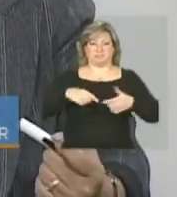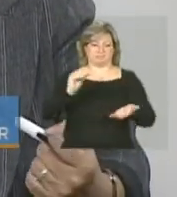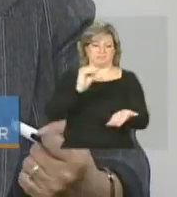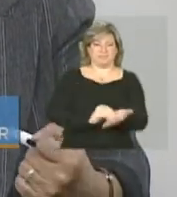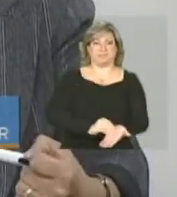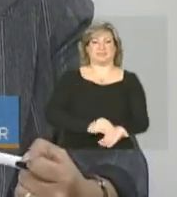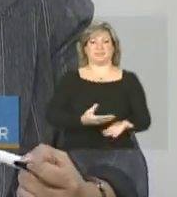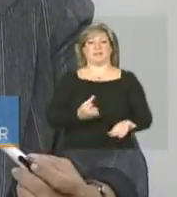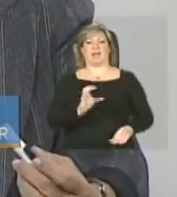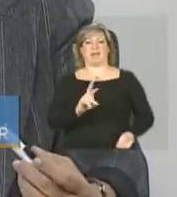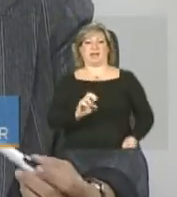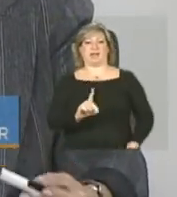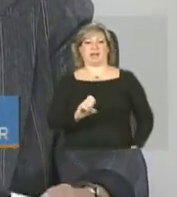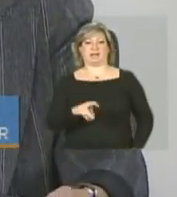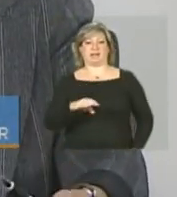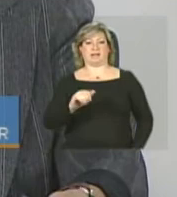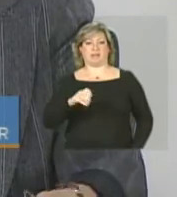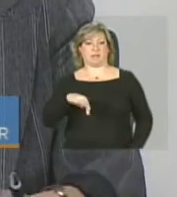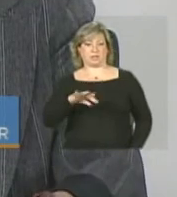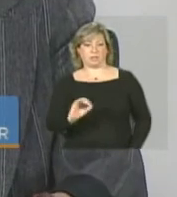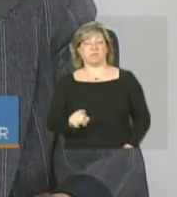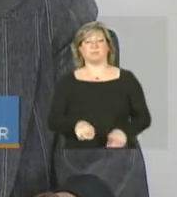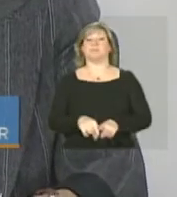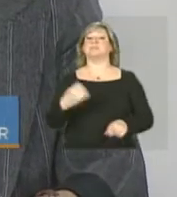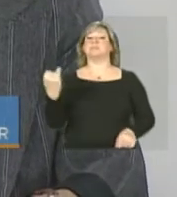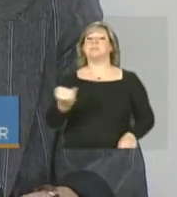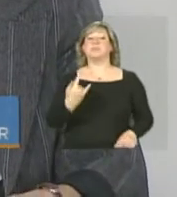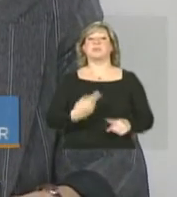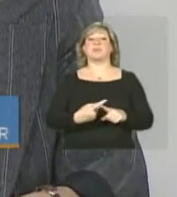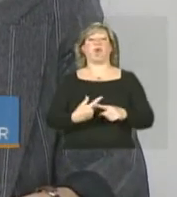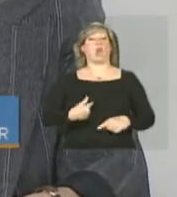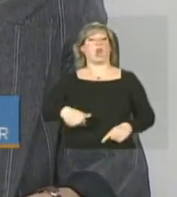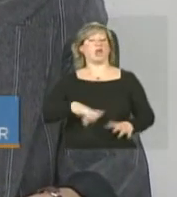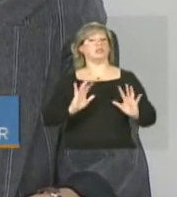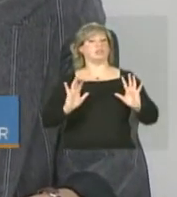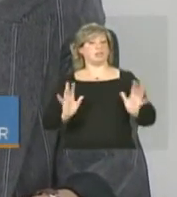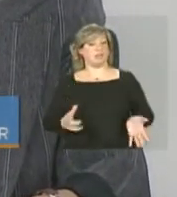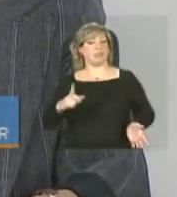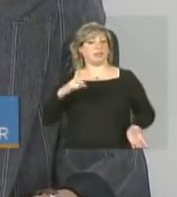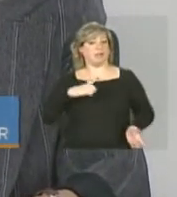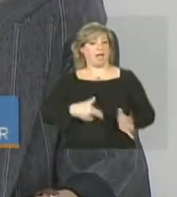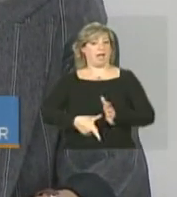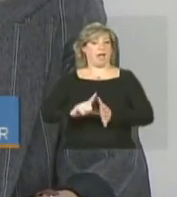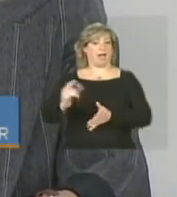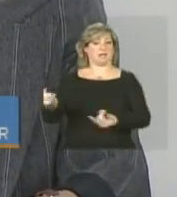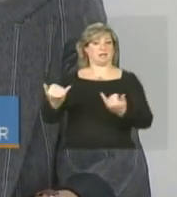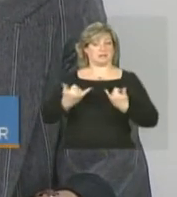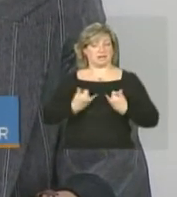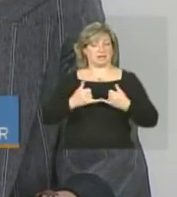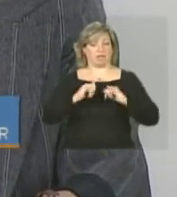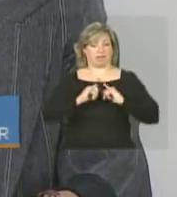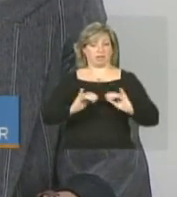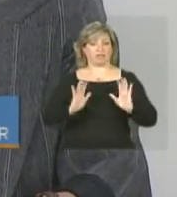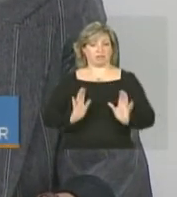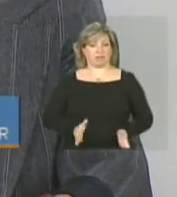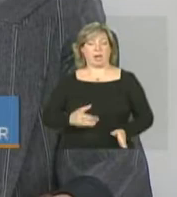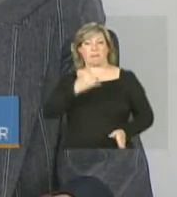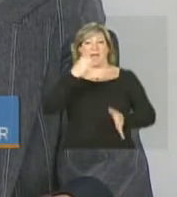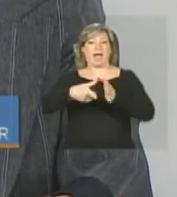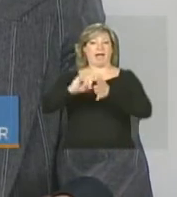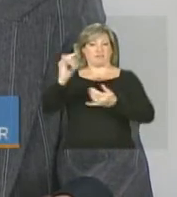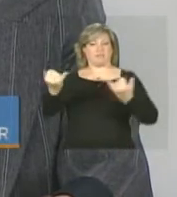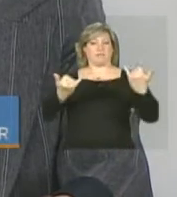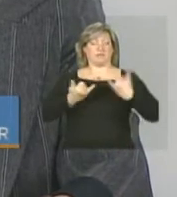neste credenciamento é importante porque nós já tivemos a informação dos delegados e delegadas